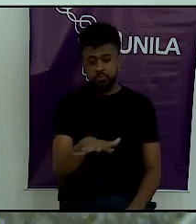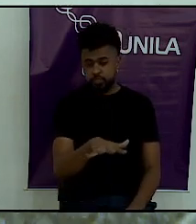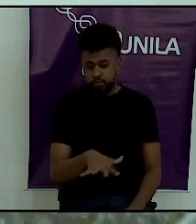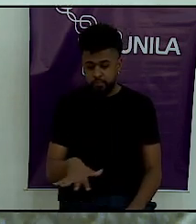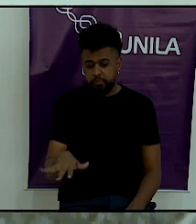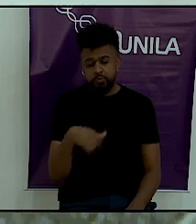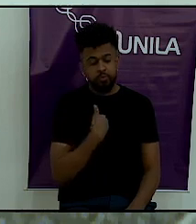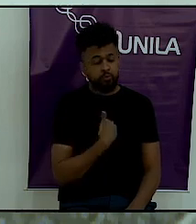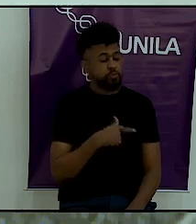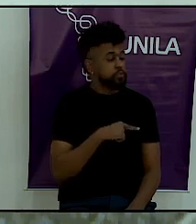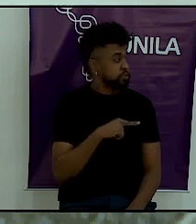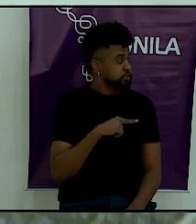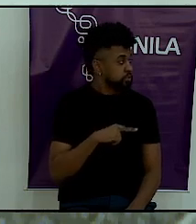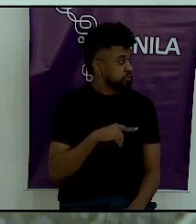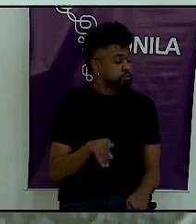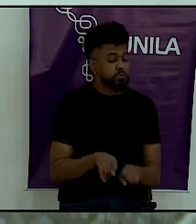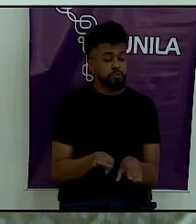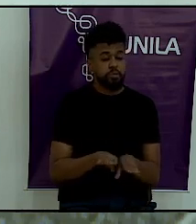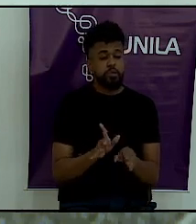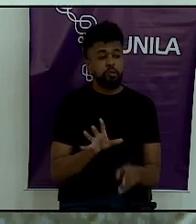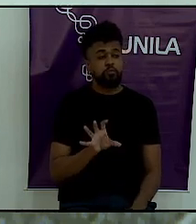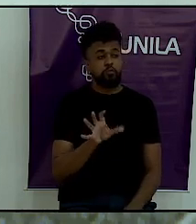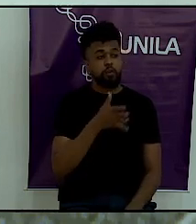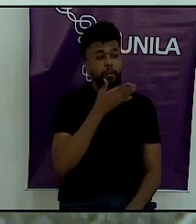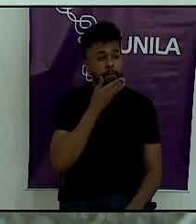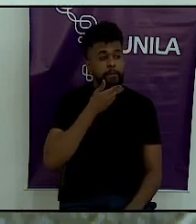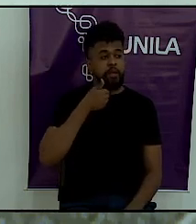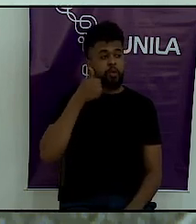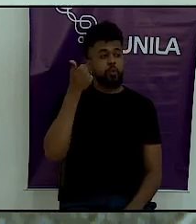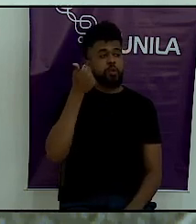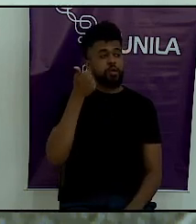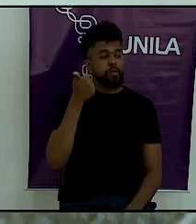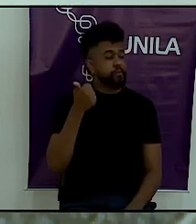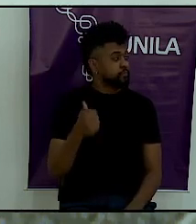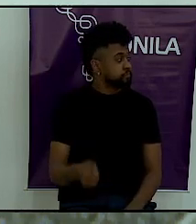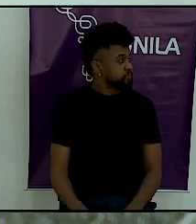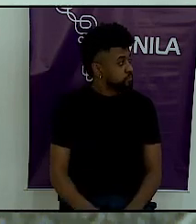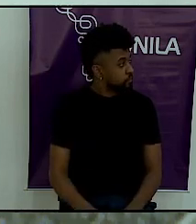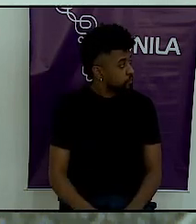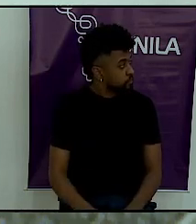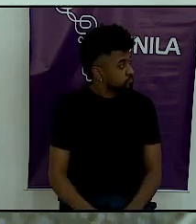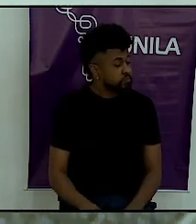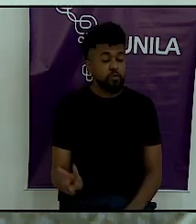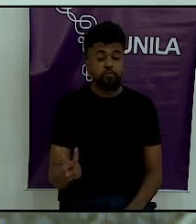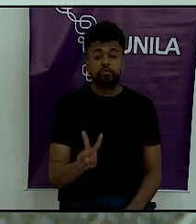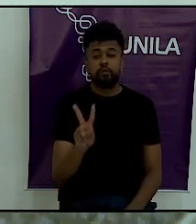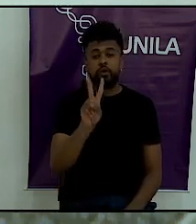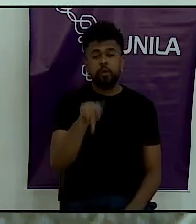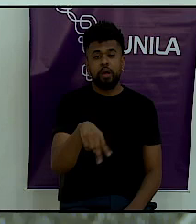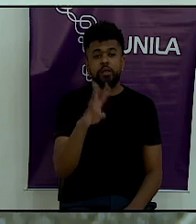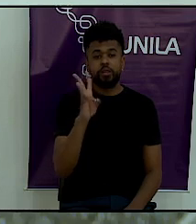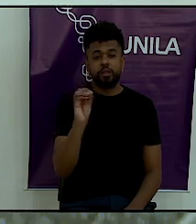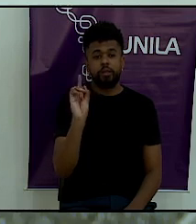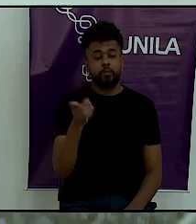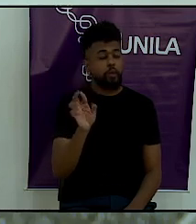temos, basicamente, seria uma forma de melhorar o nosso laboratório de ensino, né? No valor, então, de R$30